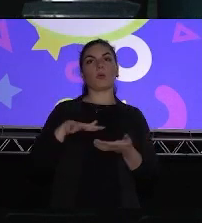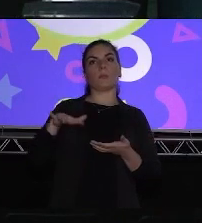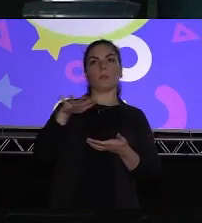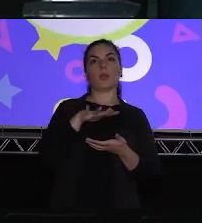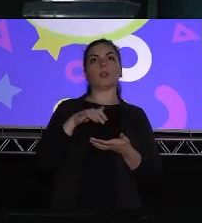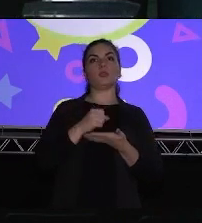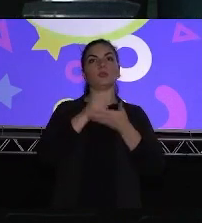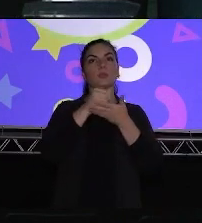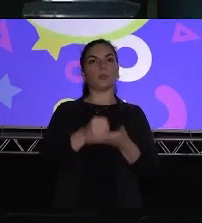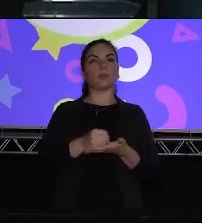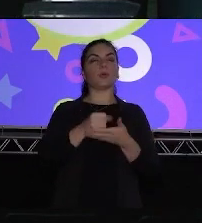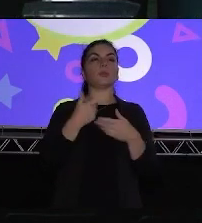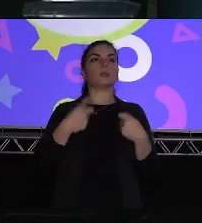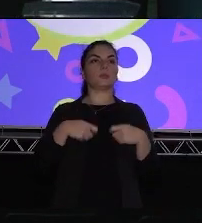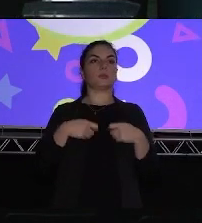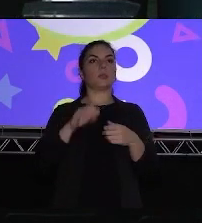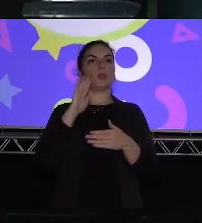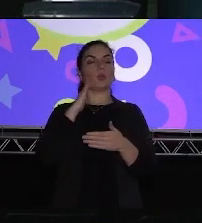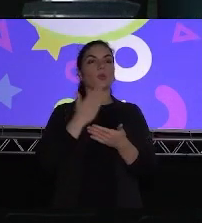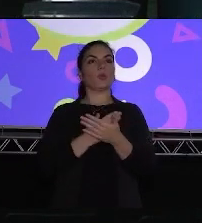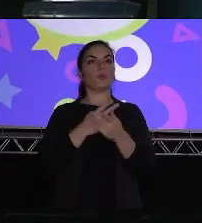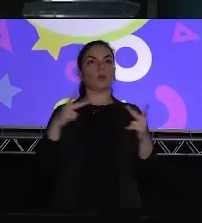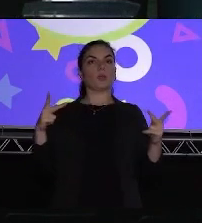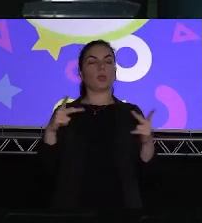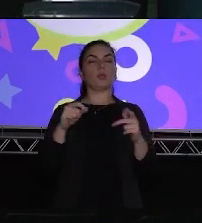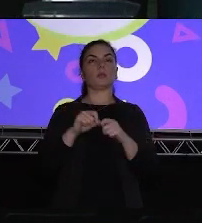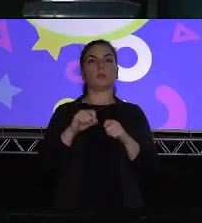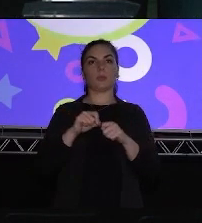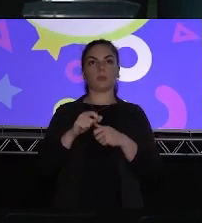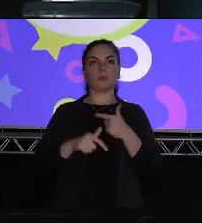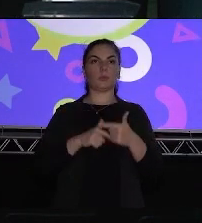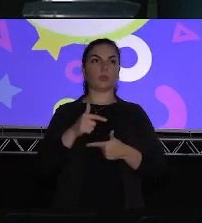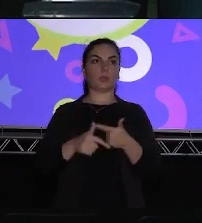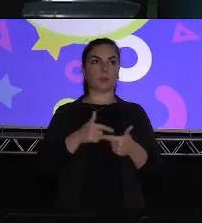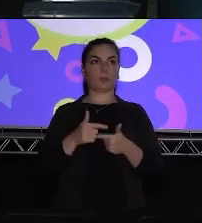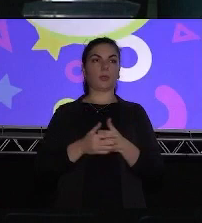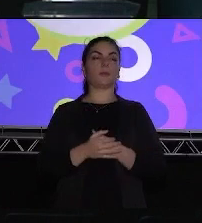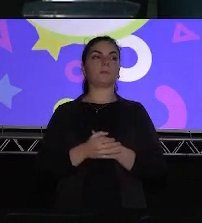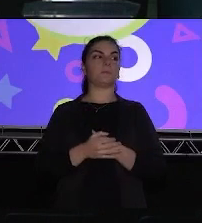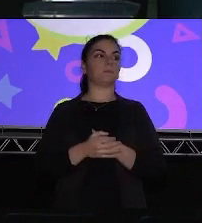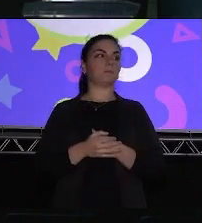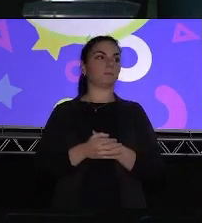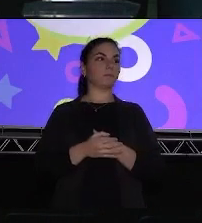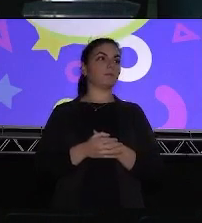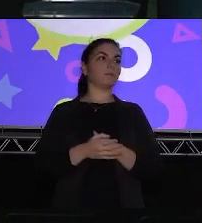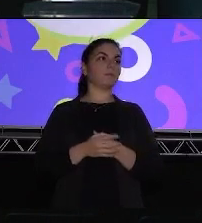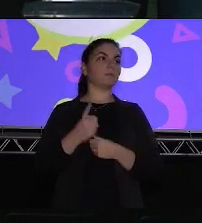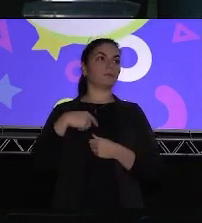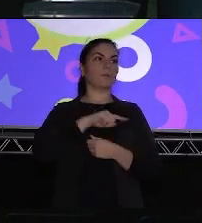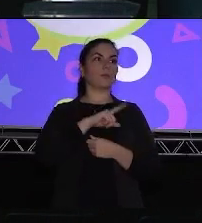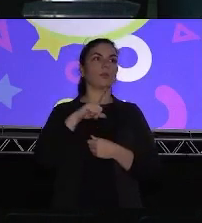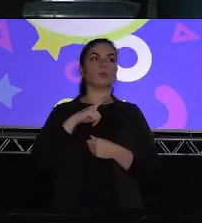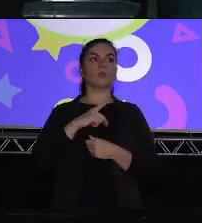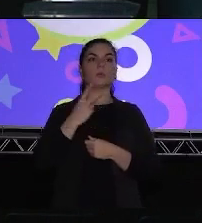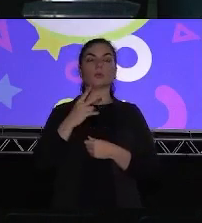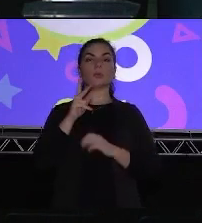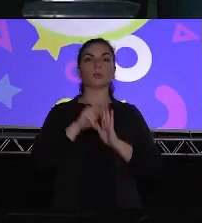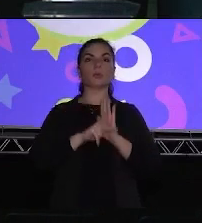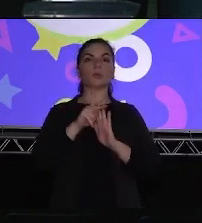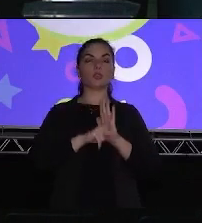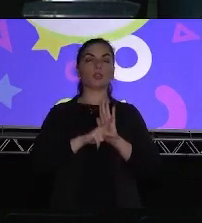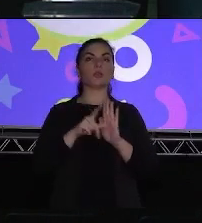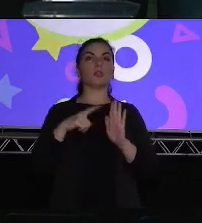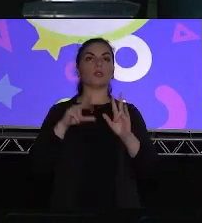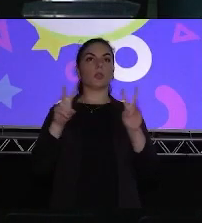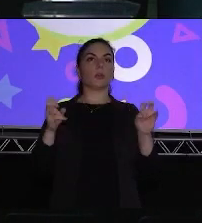suporte necessário e confie neles para fazer o trabalho. A gente trouxe dois projetos que tinham a temática de